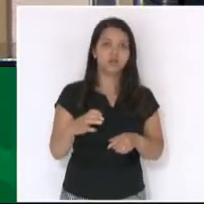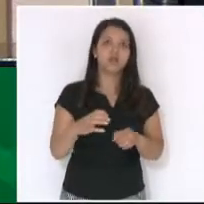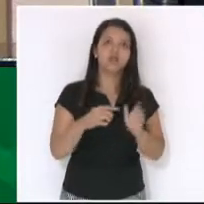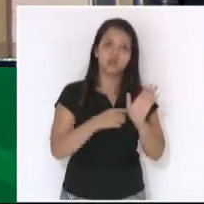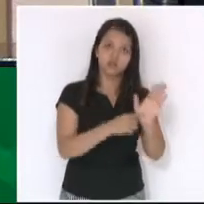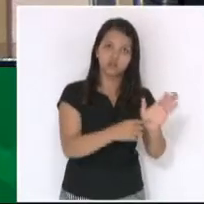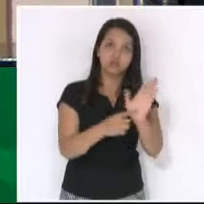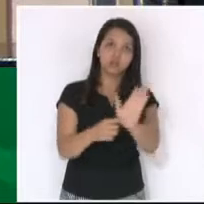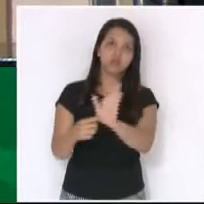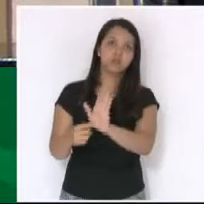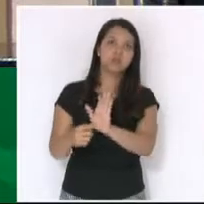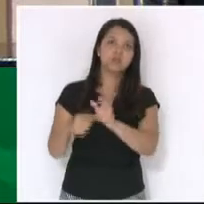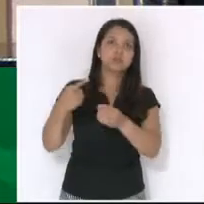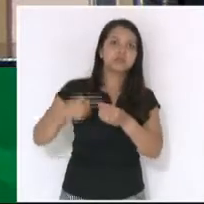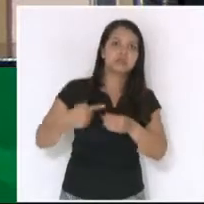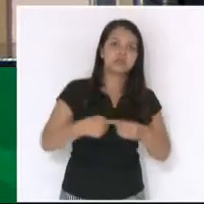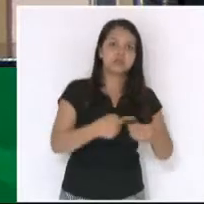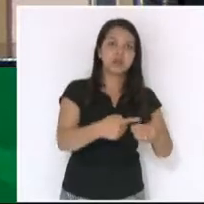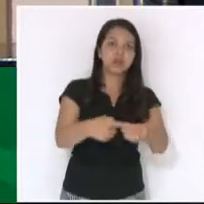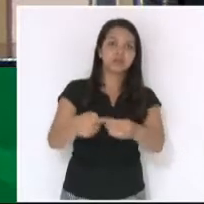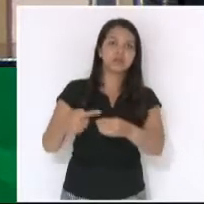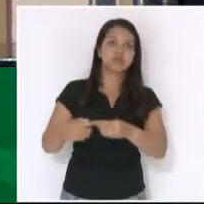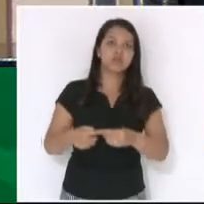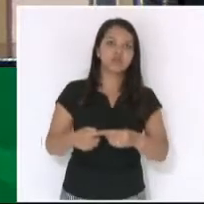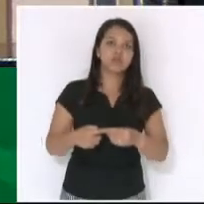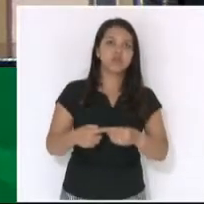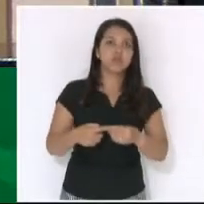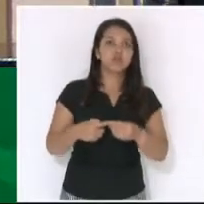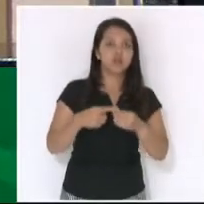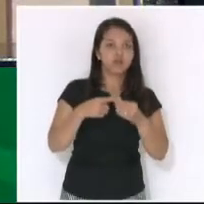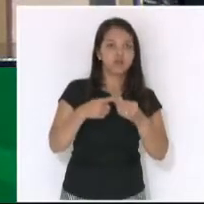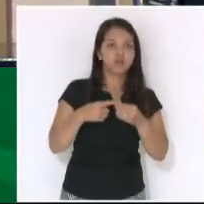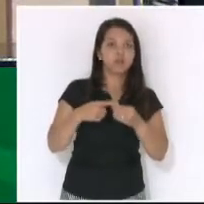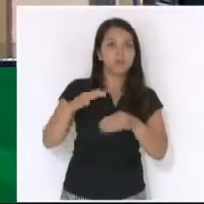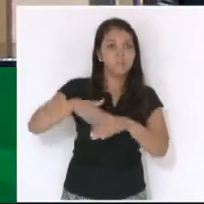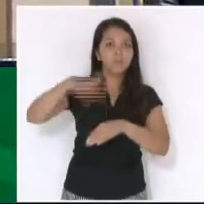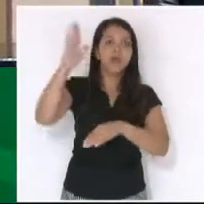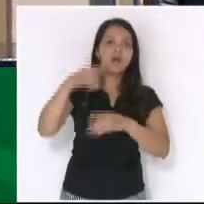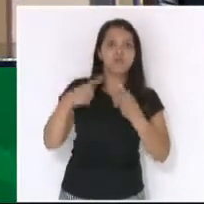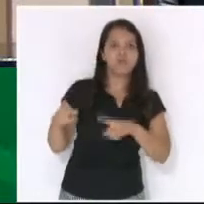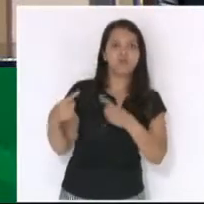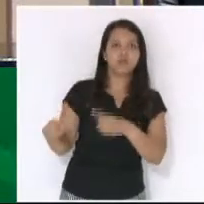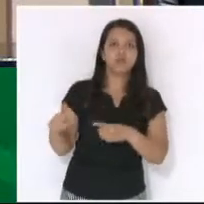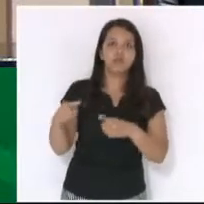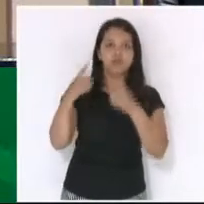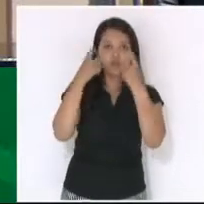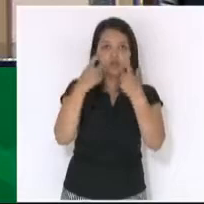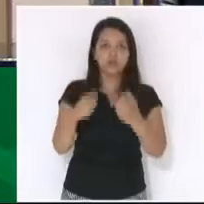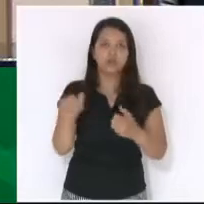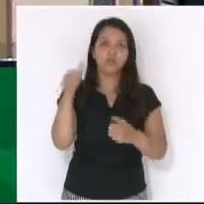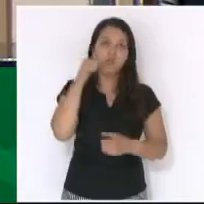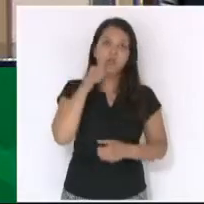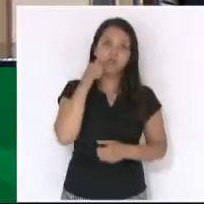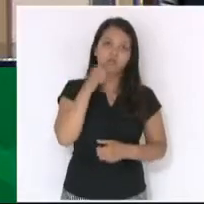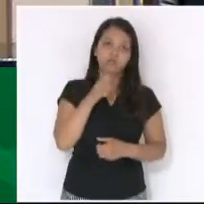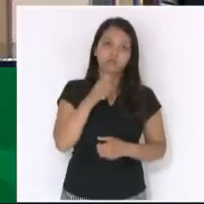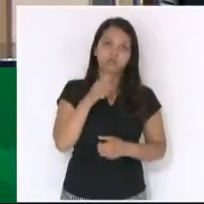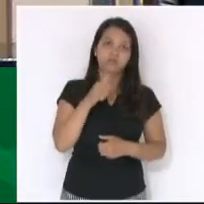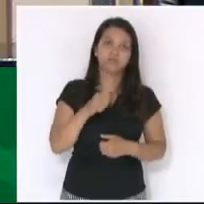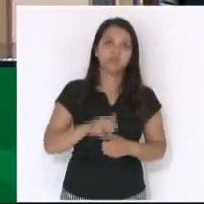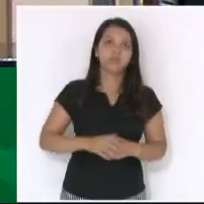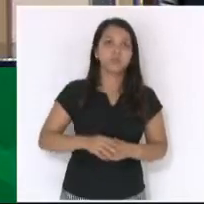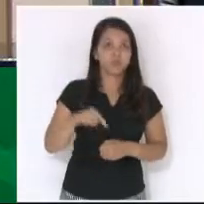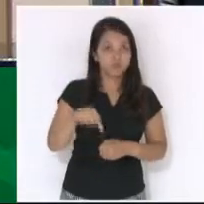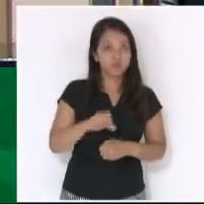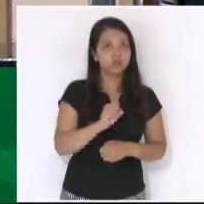expostas nas cidades que mais cometem violência contra a mulher e o nosso estado é um dos estados